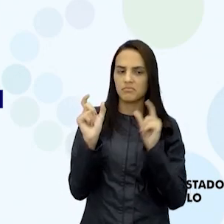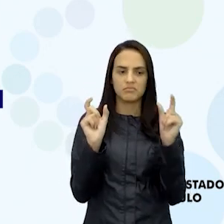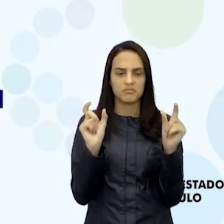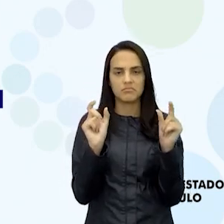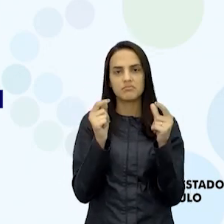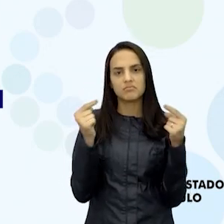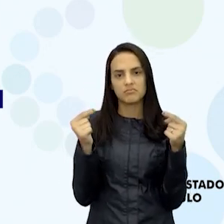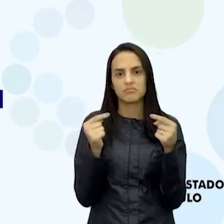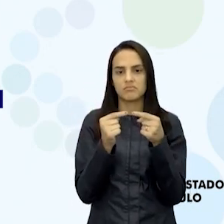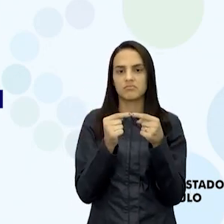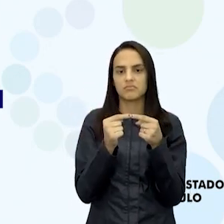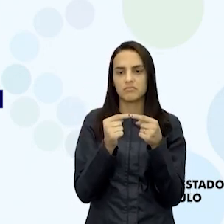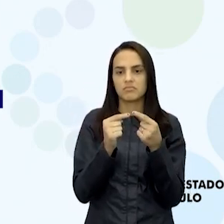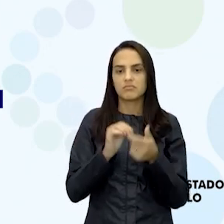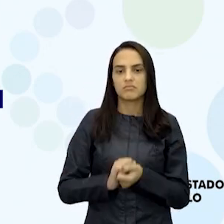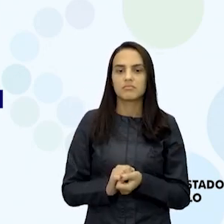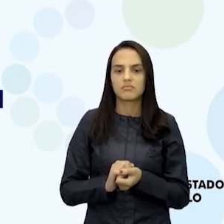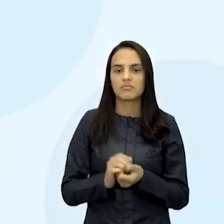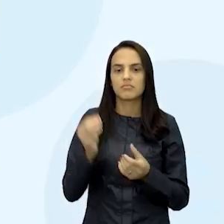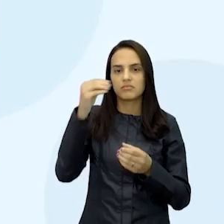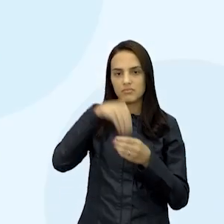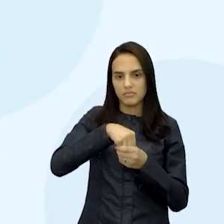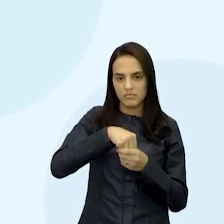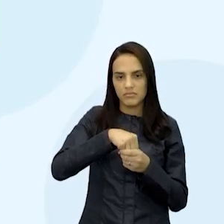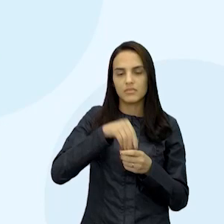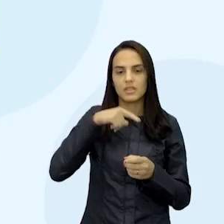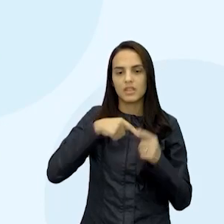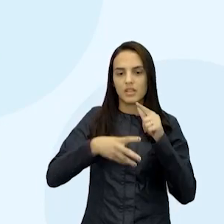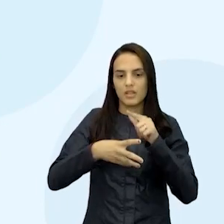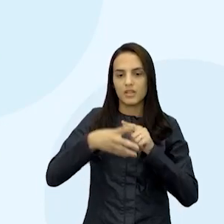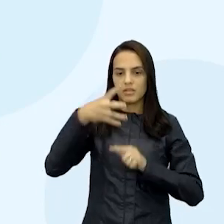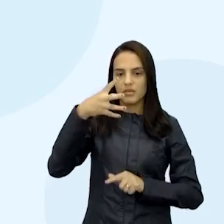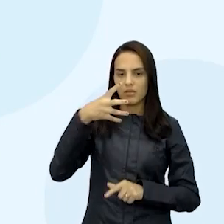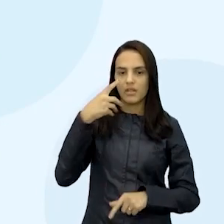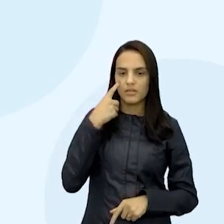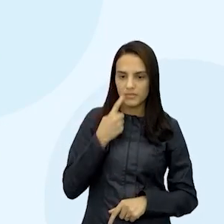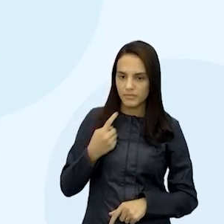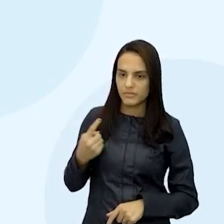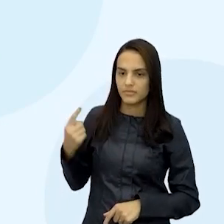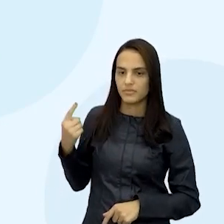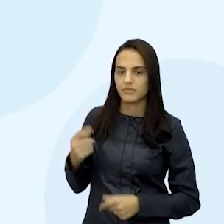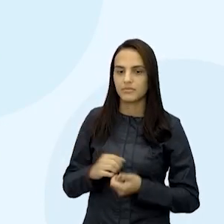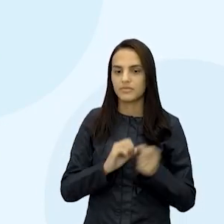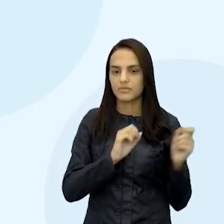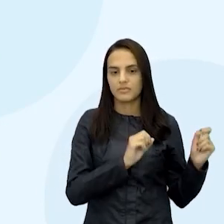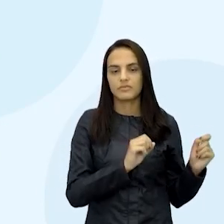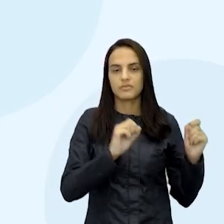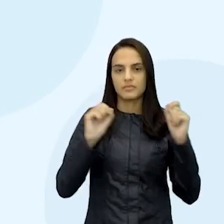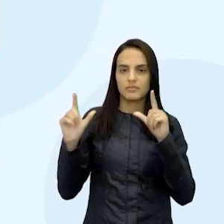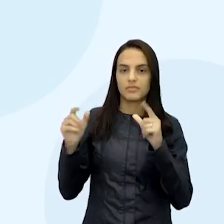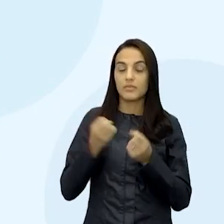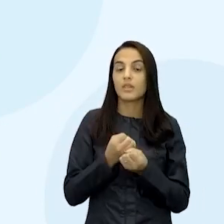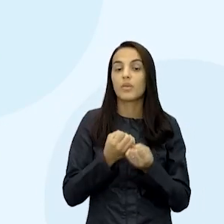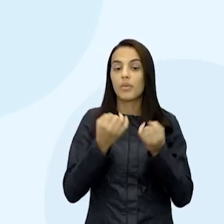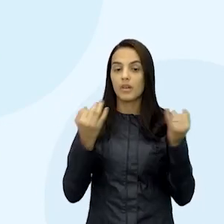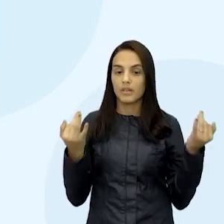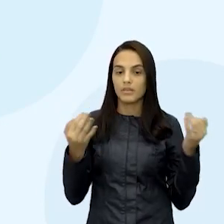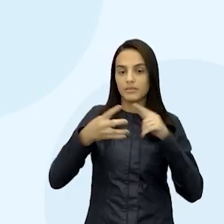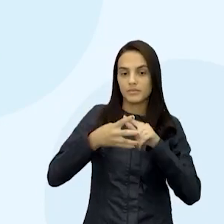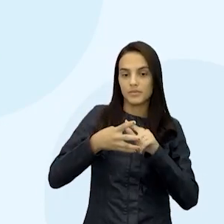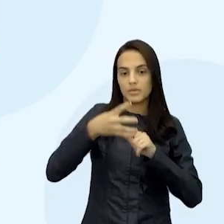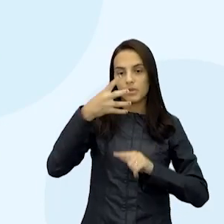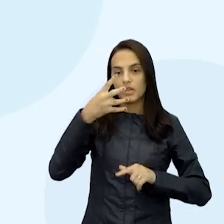Dentro dessa unidade curricular, nós temos 4 componentes, né, professora? Olha aí, já tá até na tela eles para você, olha lá. Quais são os 4 componentes? Os